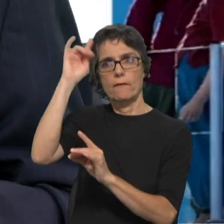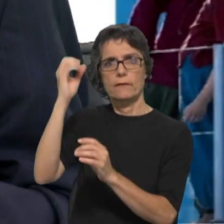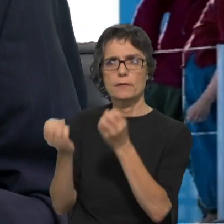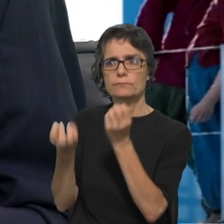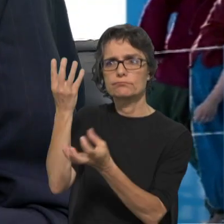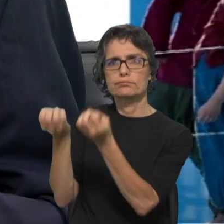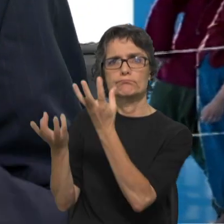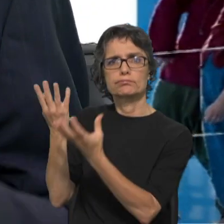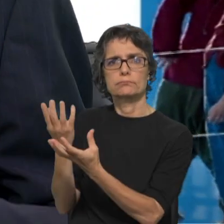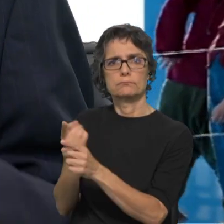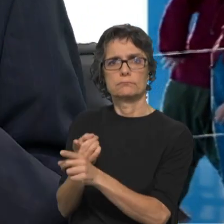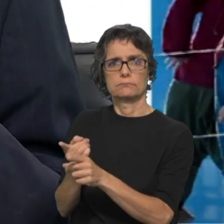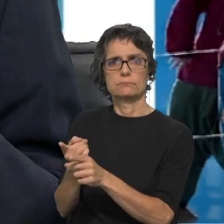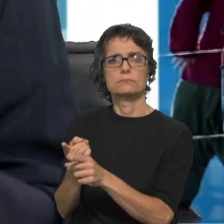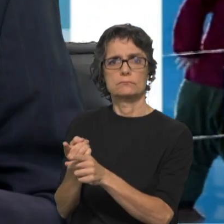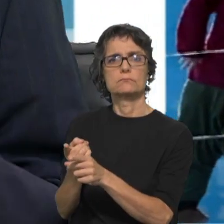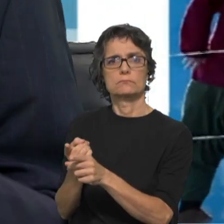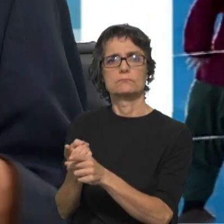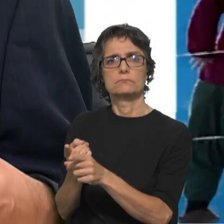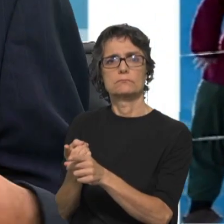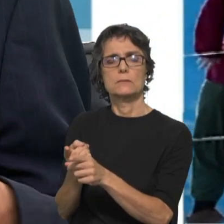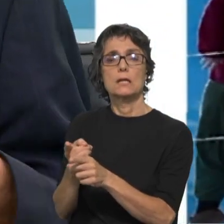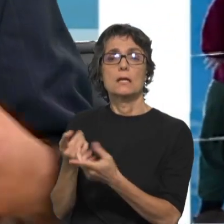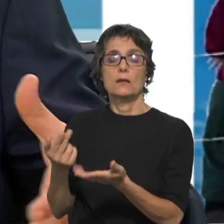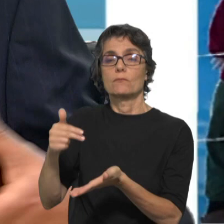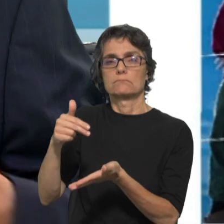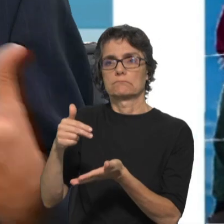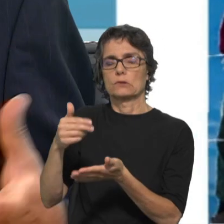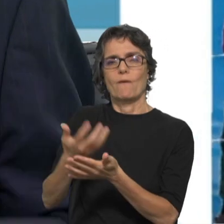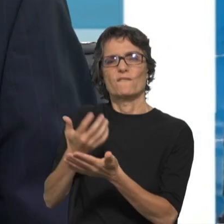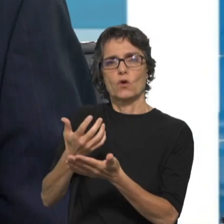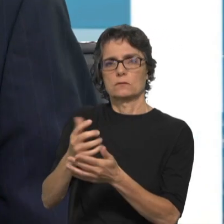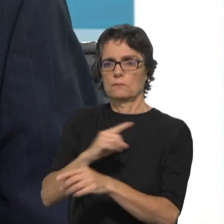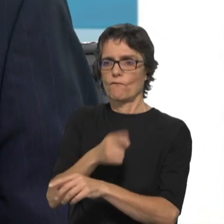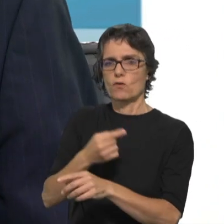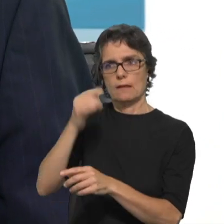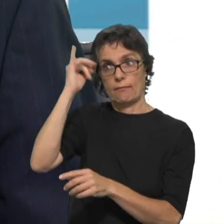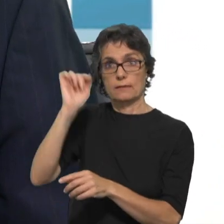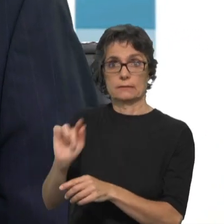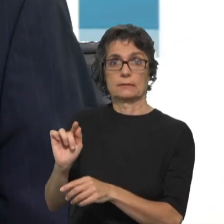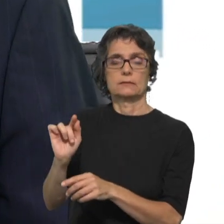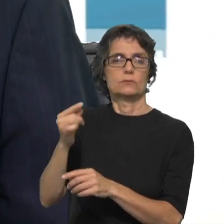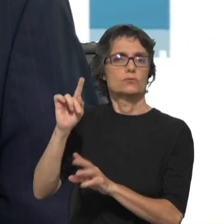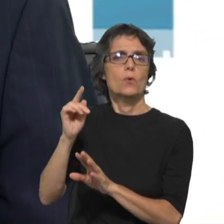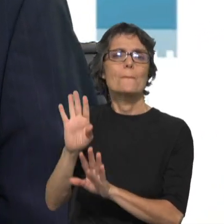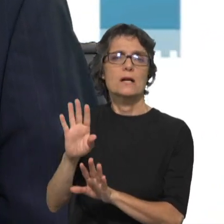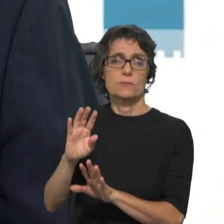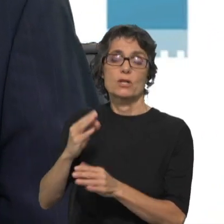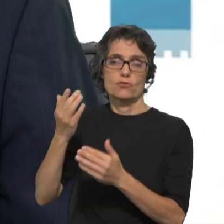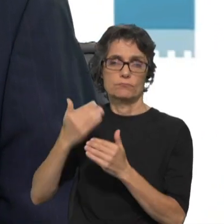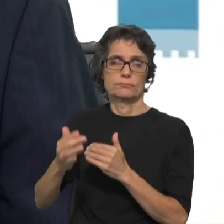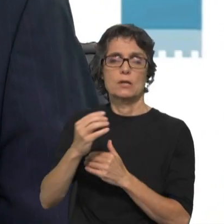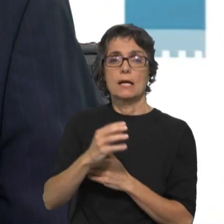dizer que não tenha havido, naturalmente, claro. A presença dessas ideias, e isso está documentado a partir do século XVI, mas a verdade é